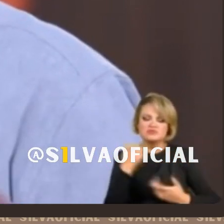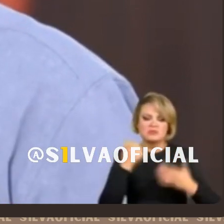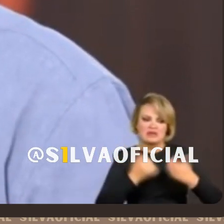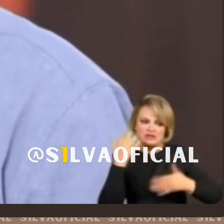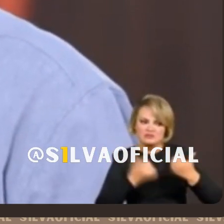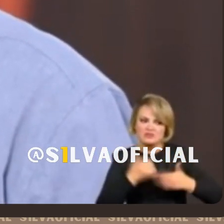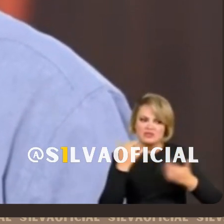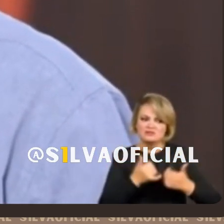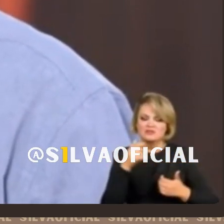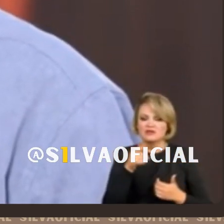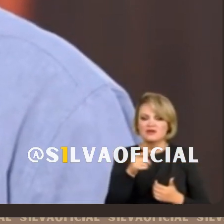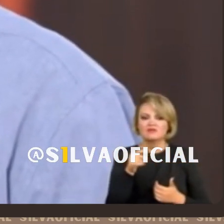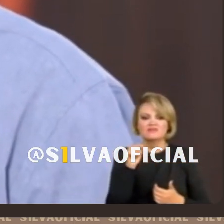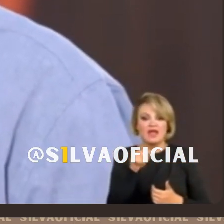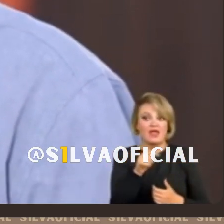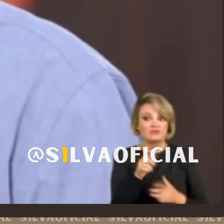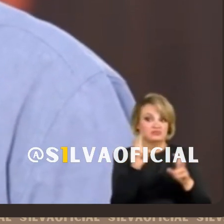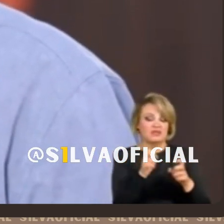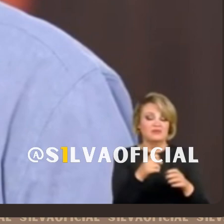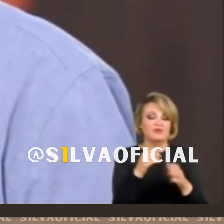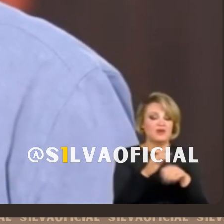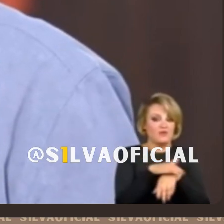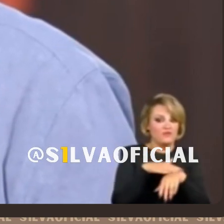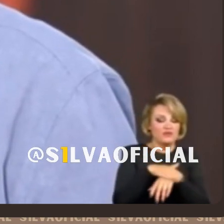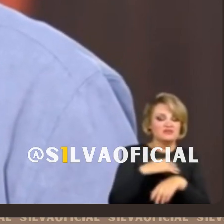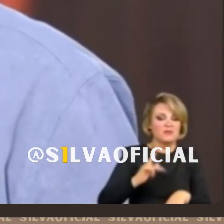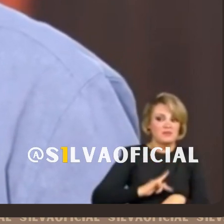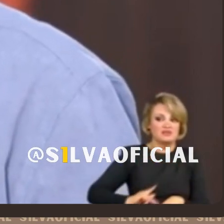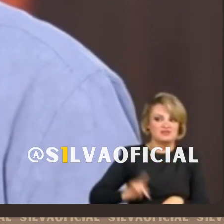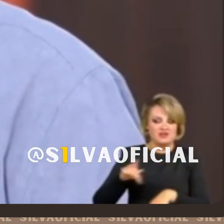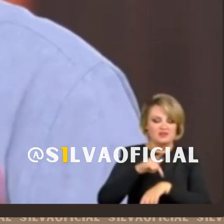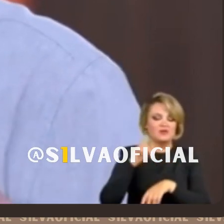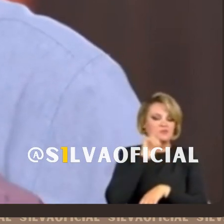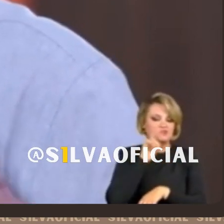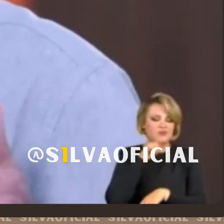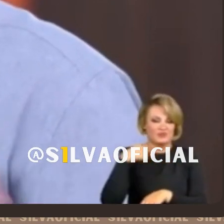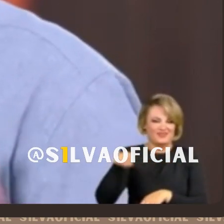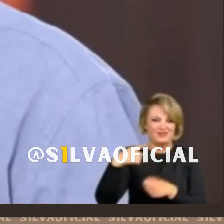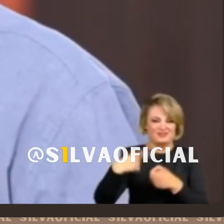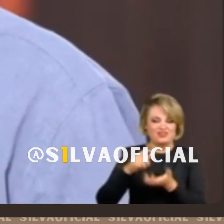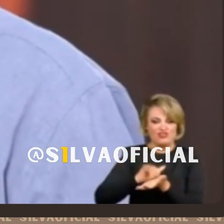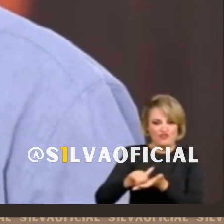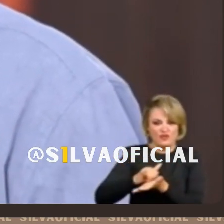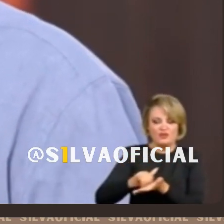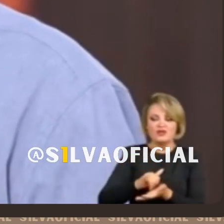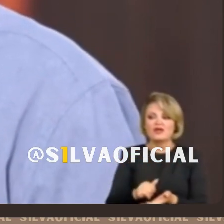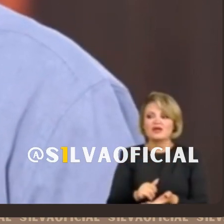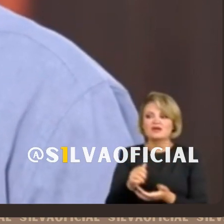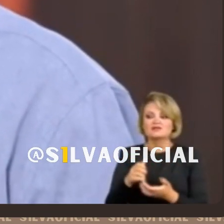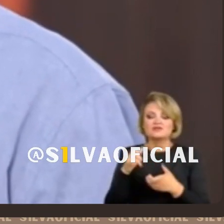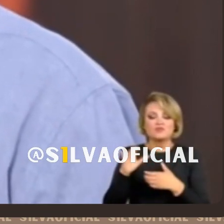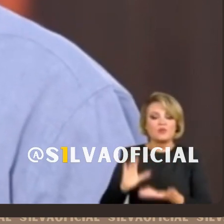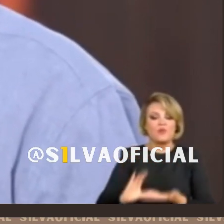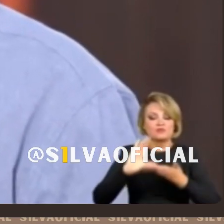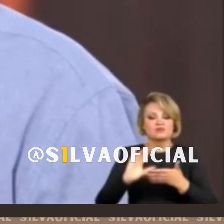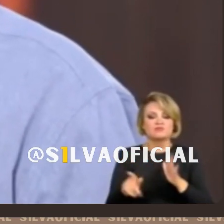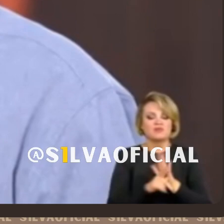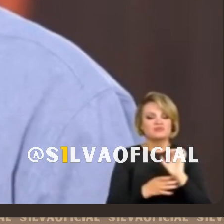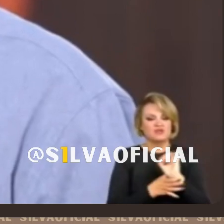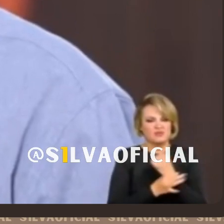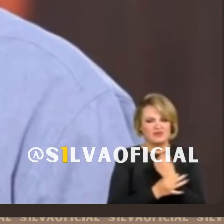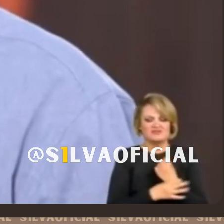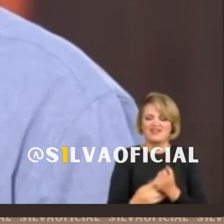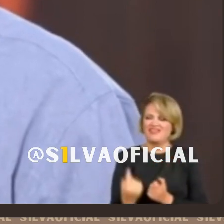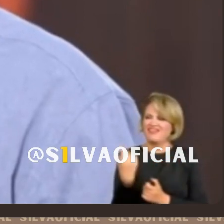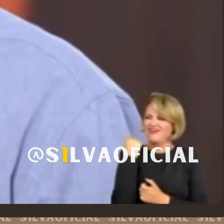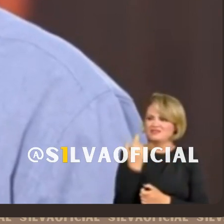Biden agora, quando eu for a Nova York, é sobre a questão do Conselho de Segurança. Eu estou falando isso desde 2003, e vou voltar a falar, porque a